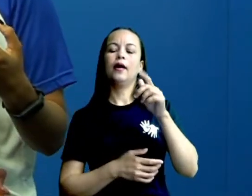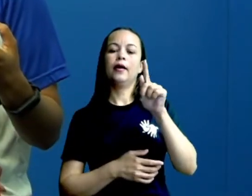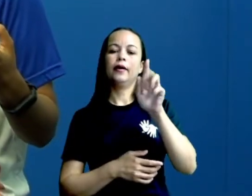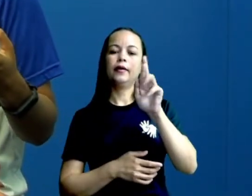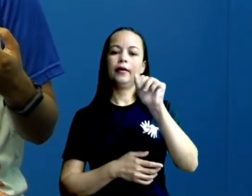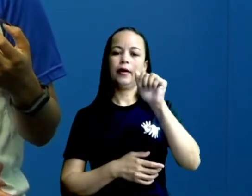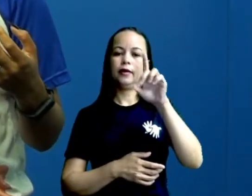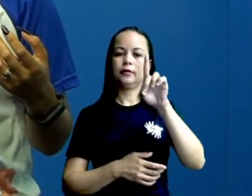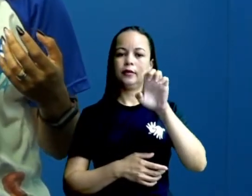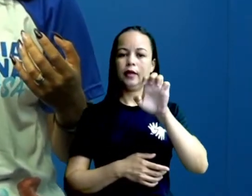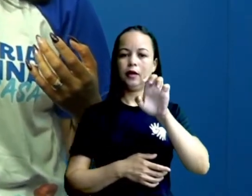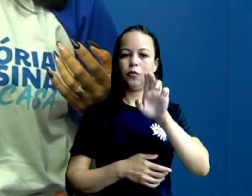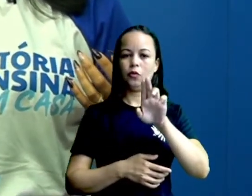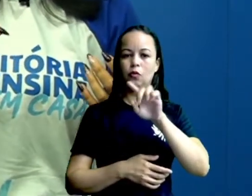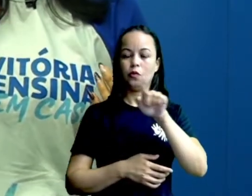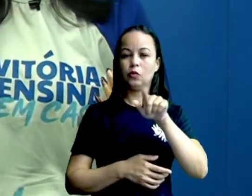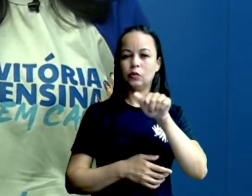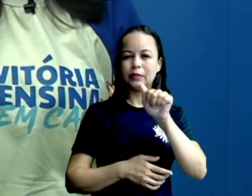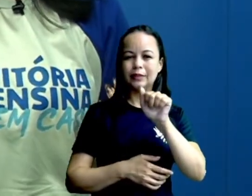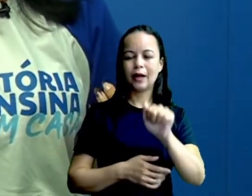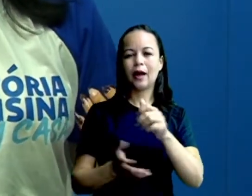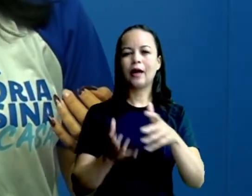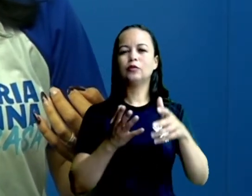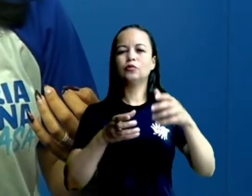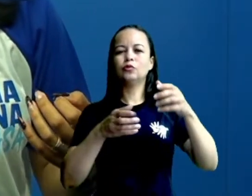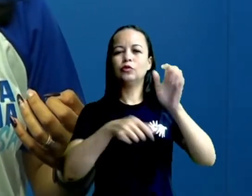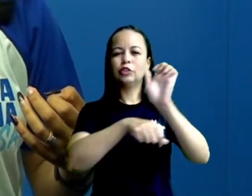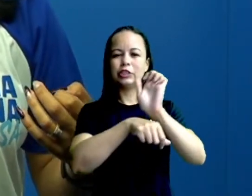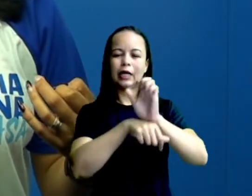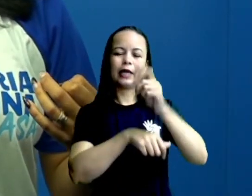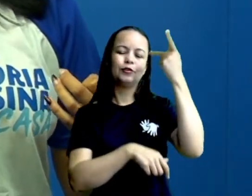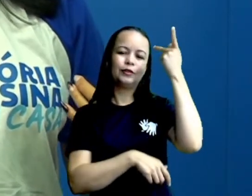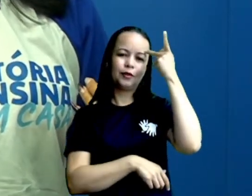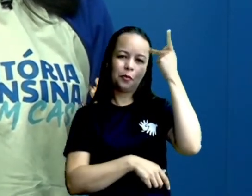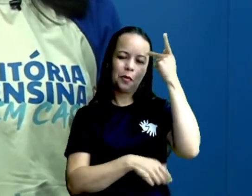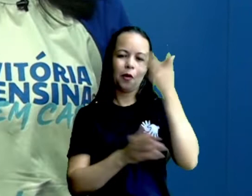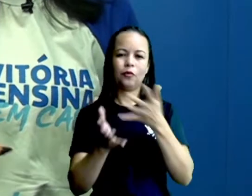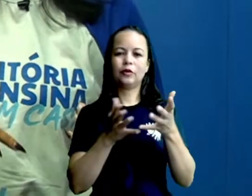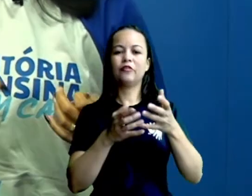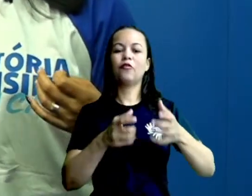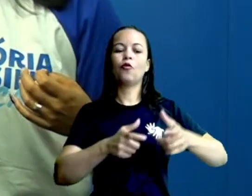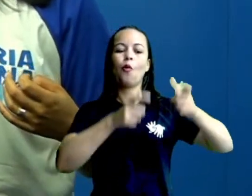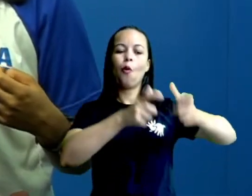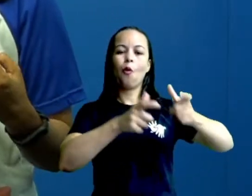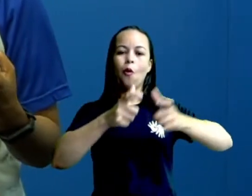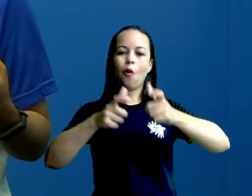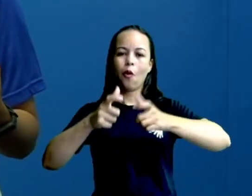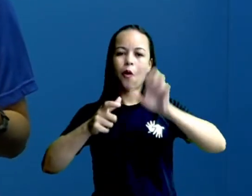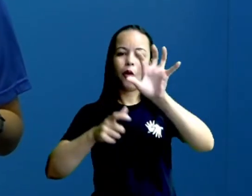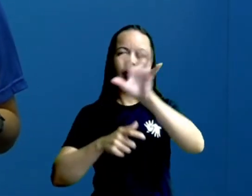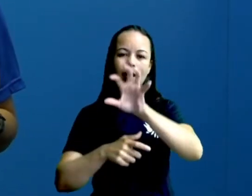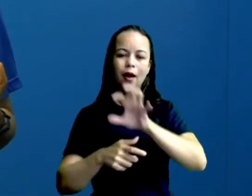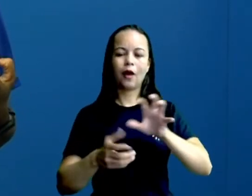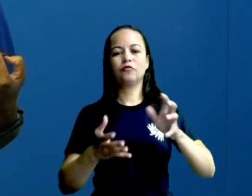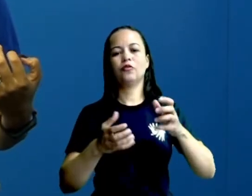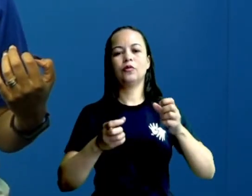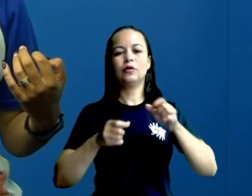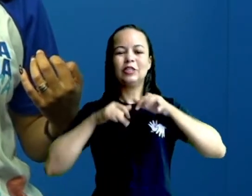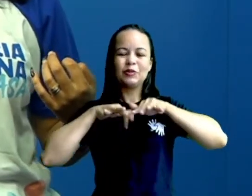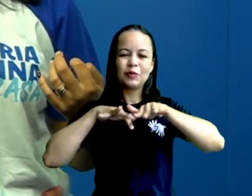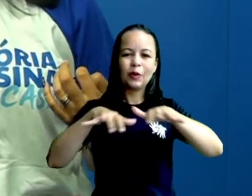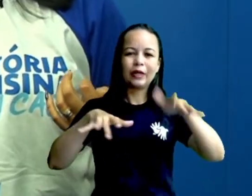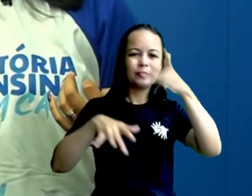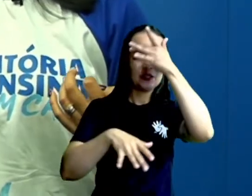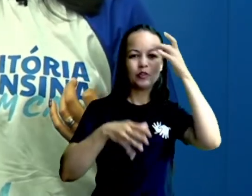e Itu, no estado de São Paulo, tá bom? Que foram regiões exploradas por bandeirantes que se